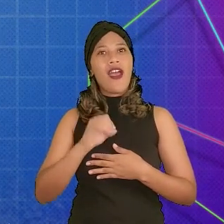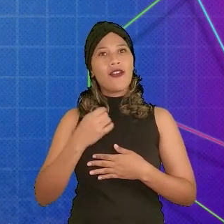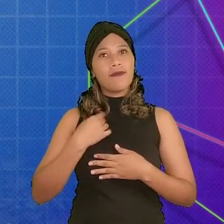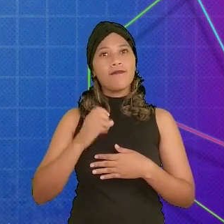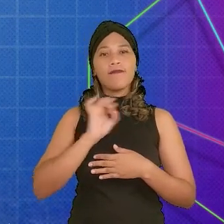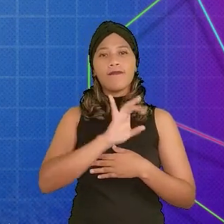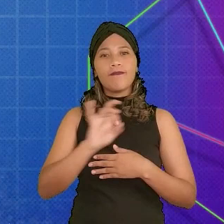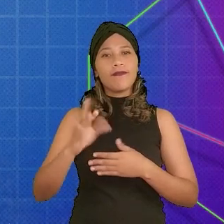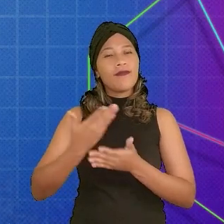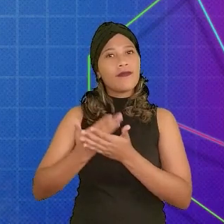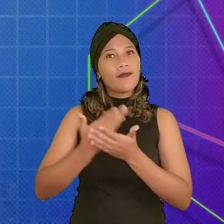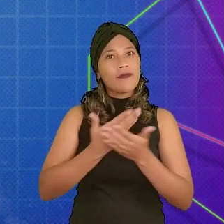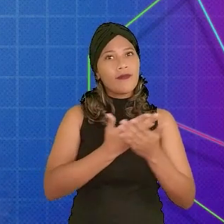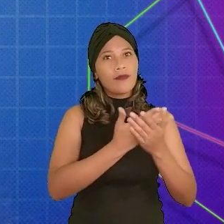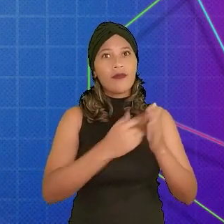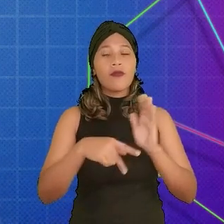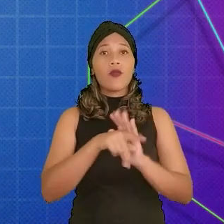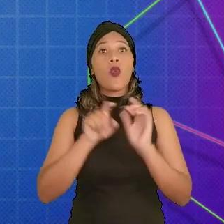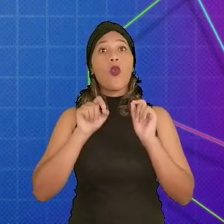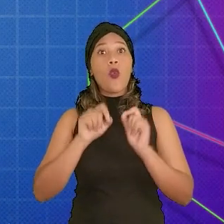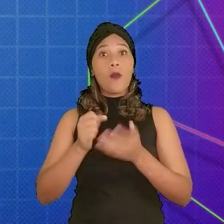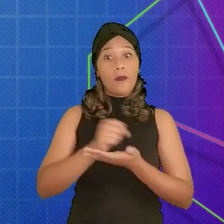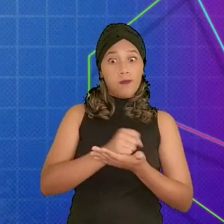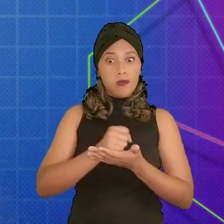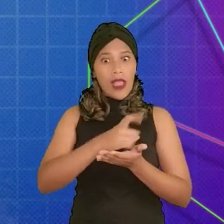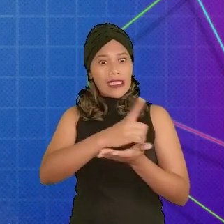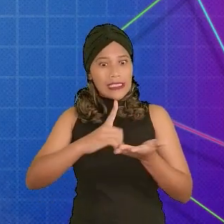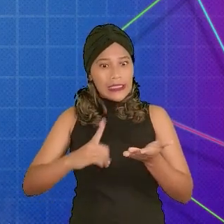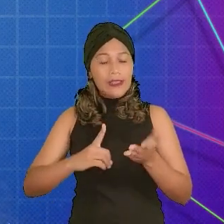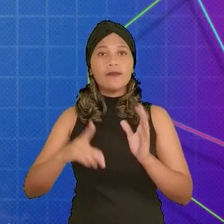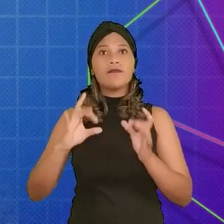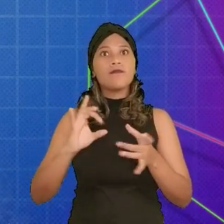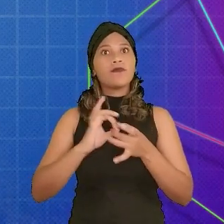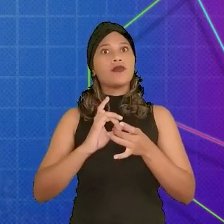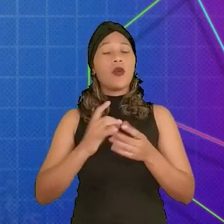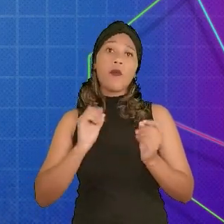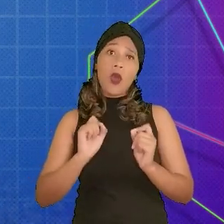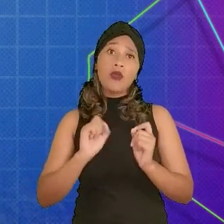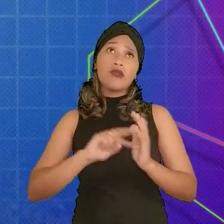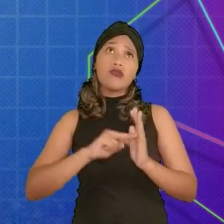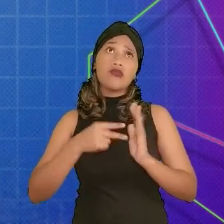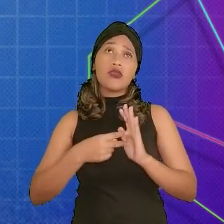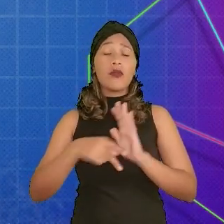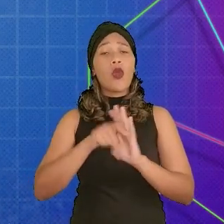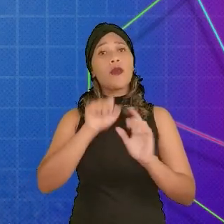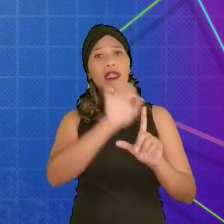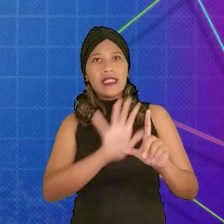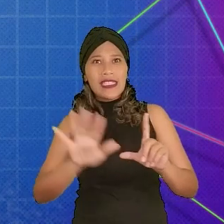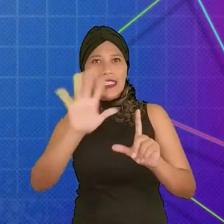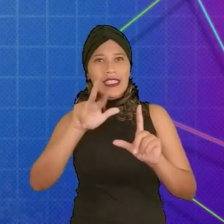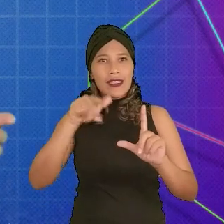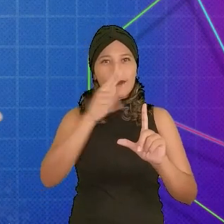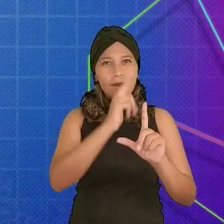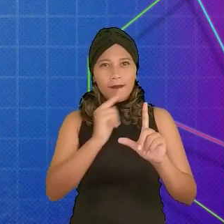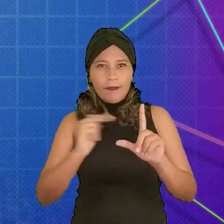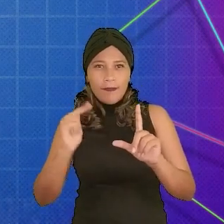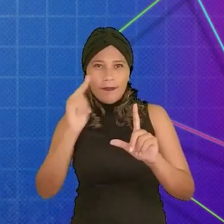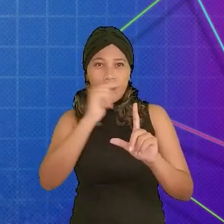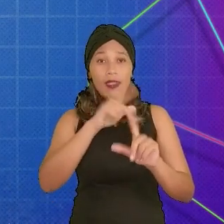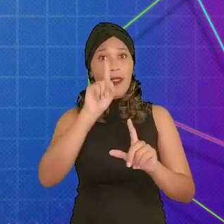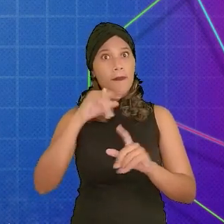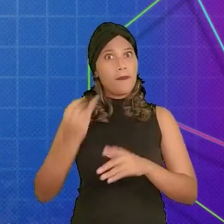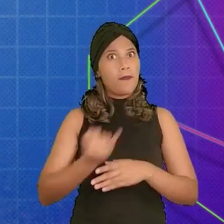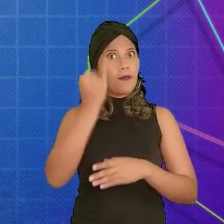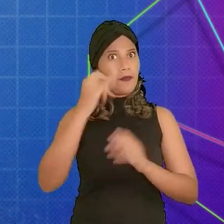módulo, em cada aula vamos falar de aspectos do game design, o que pode ser traduzido como desenho de jogos. Game design